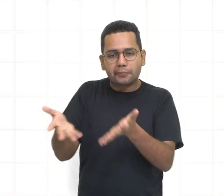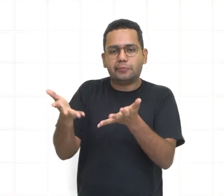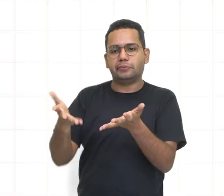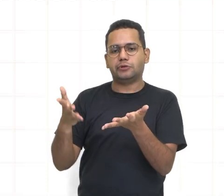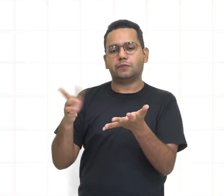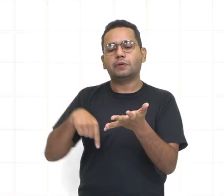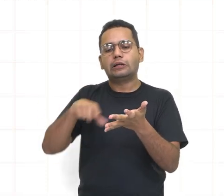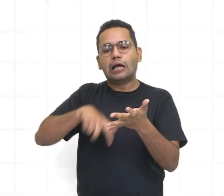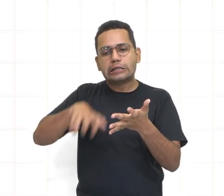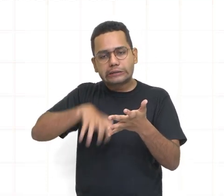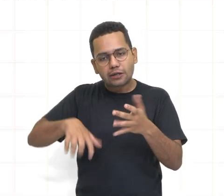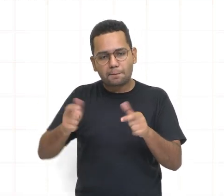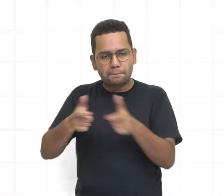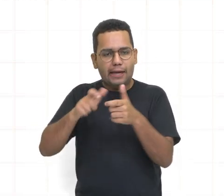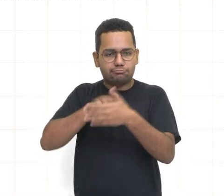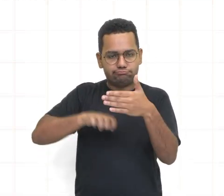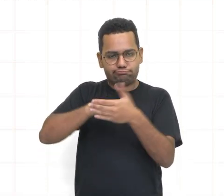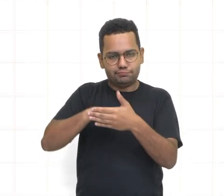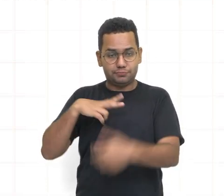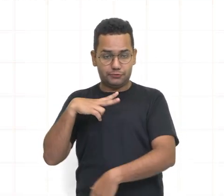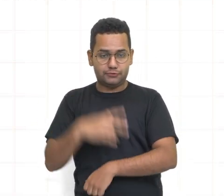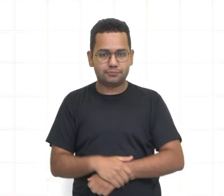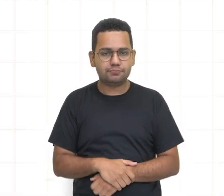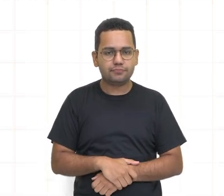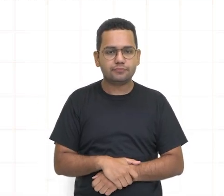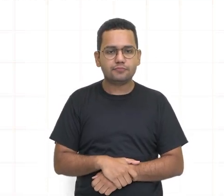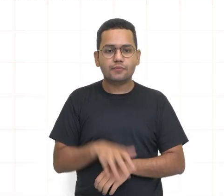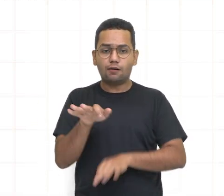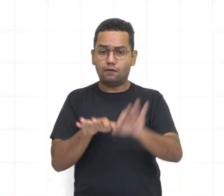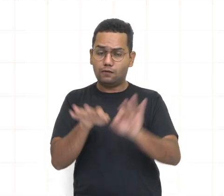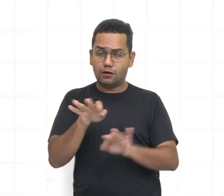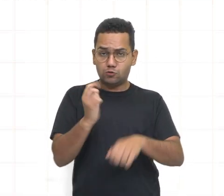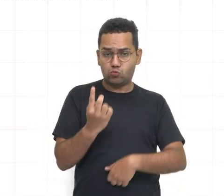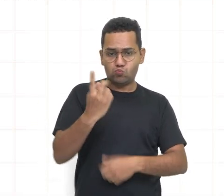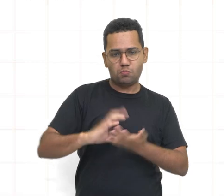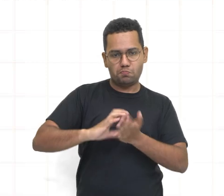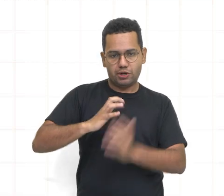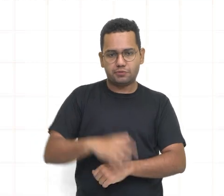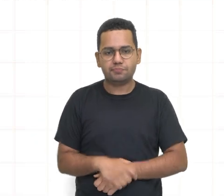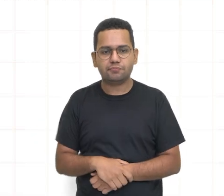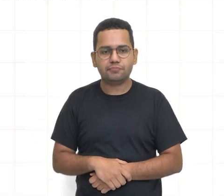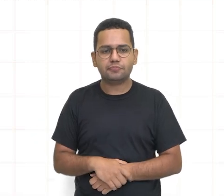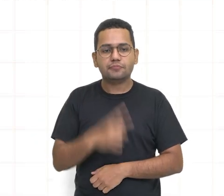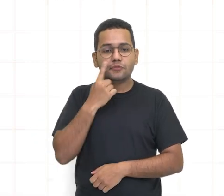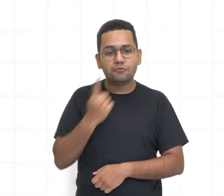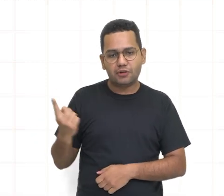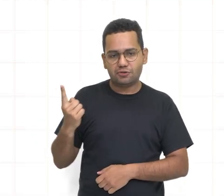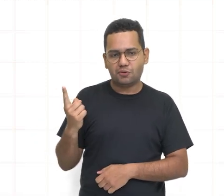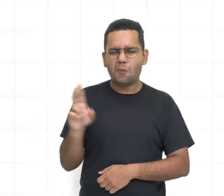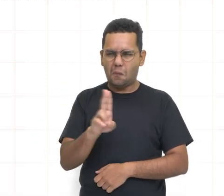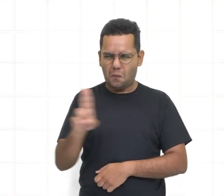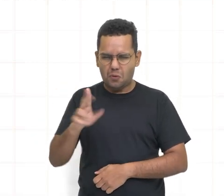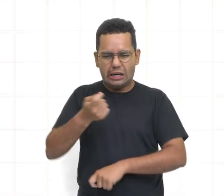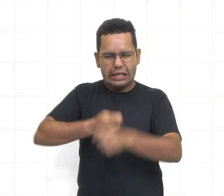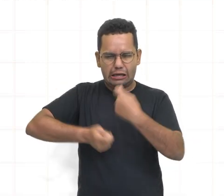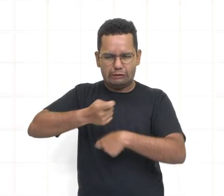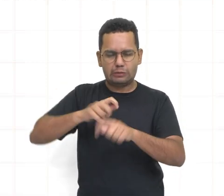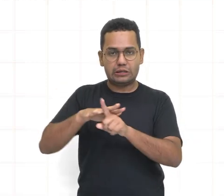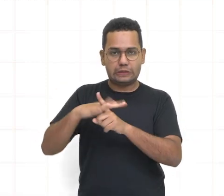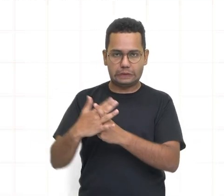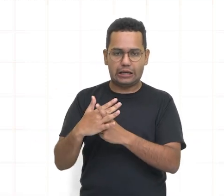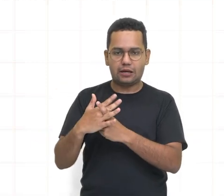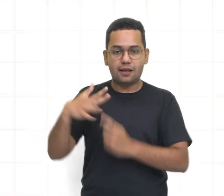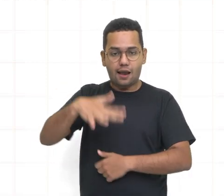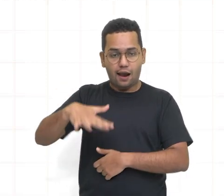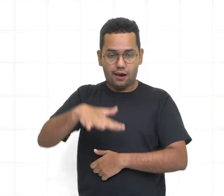manutenção do unipartidarismo, a economia socialista de mercado, como eu falei para vocês. Em 2010, a China se